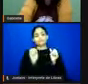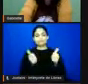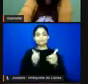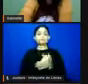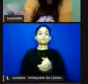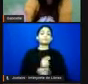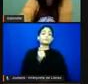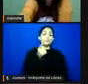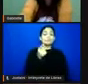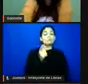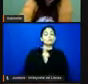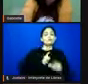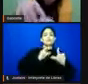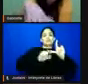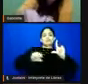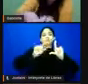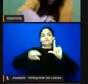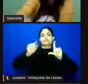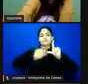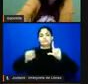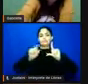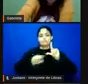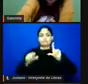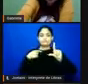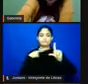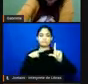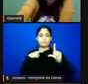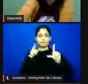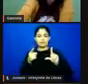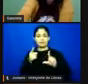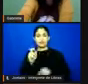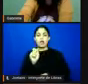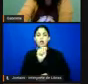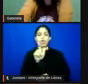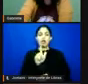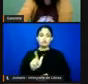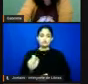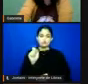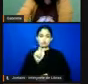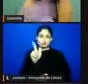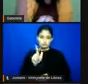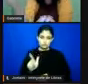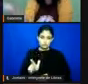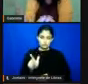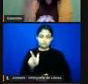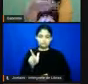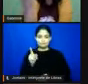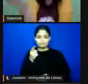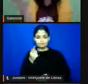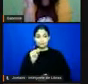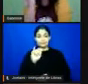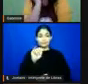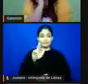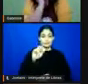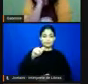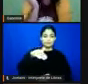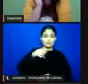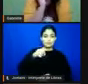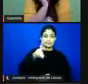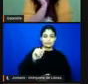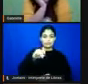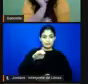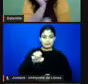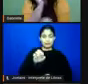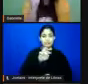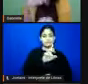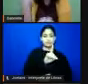legenda, a irmandade religiosa aparece nesse azul turquesa aqui embaixo. E aí, quando a gente vem para o livro, né? Para falar justamente da